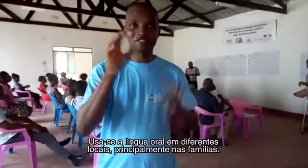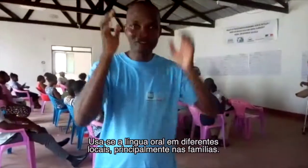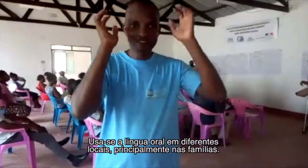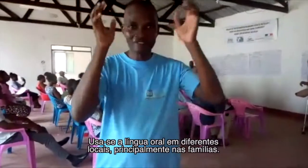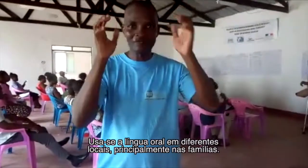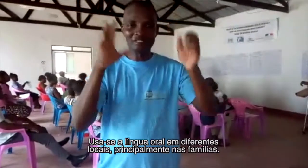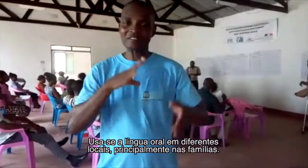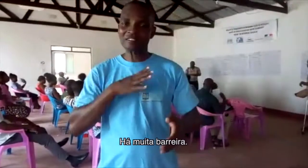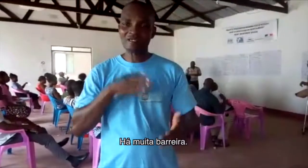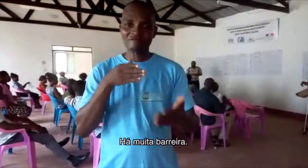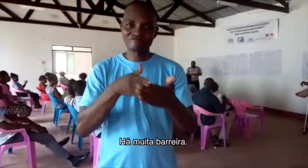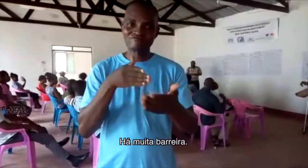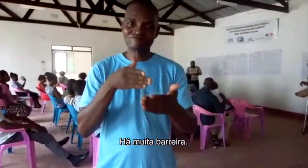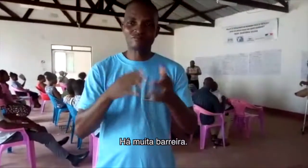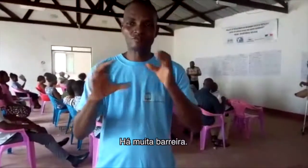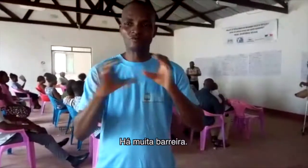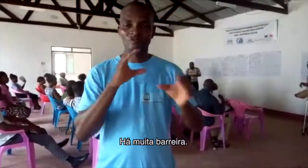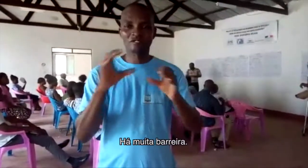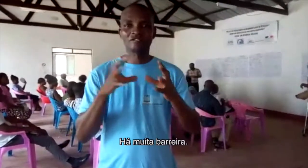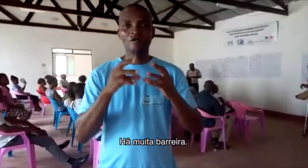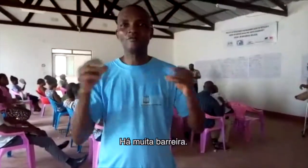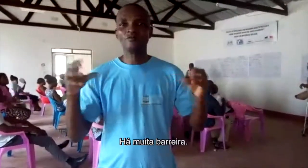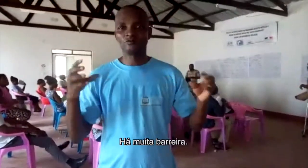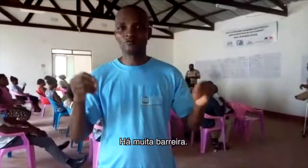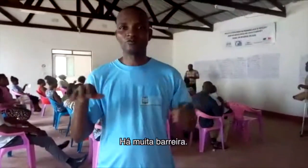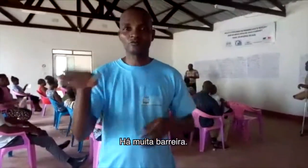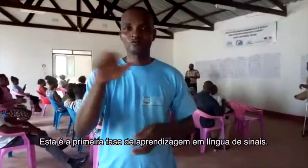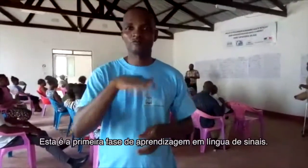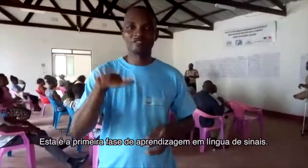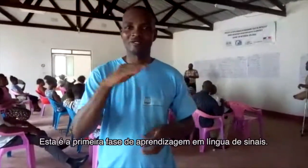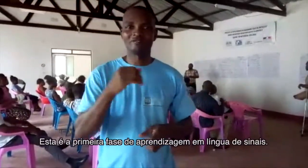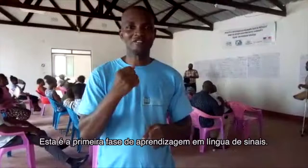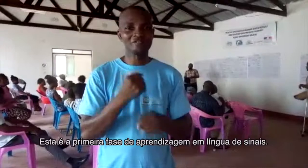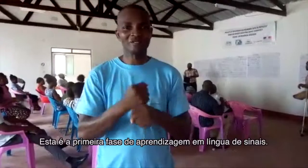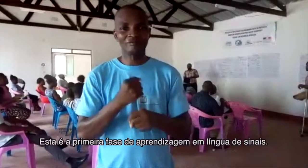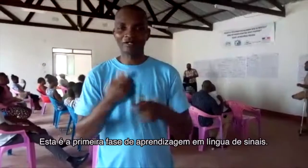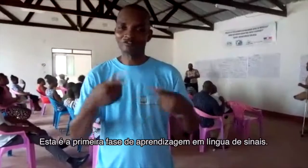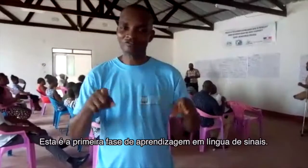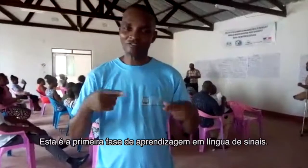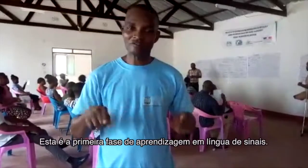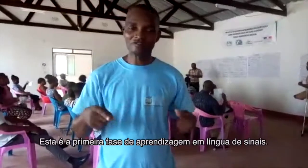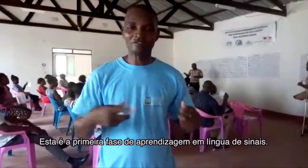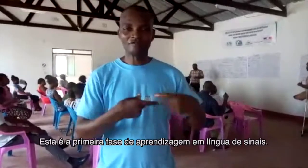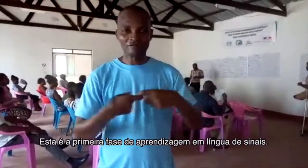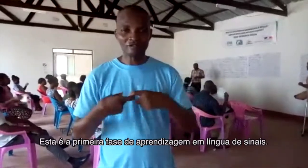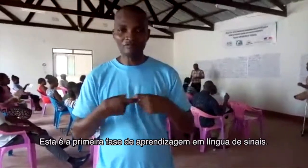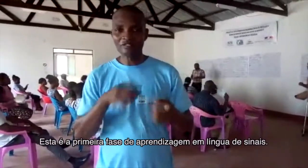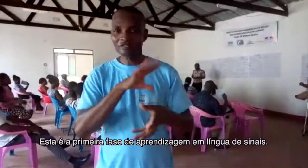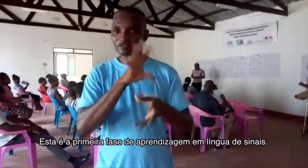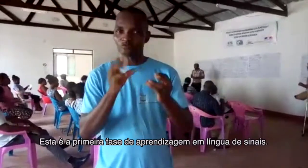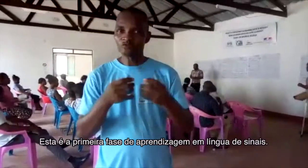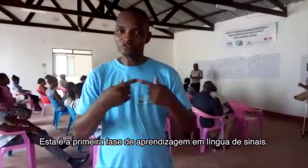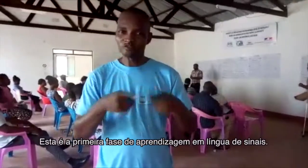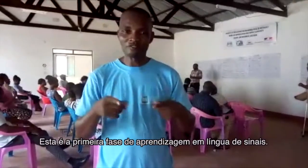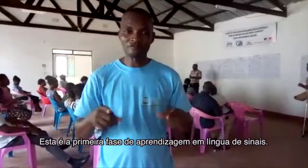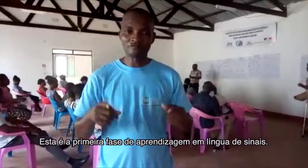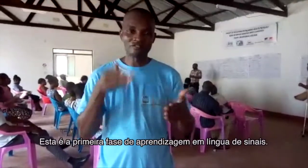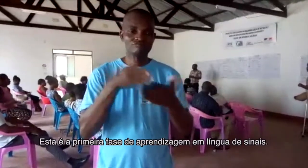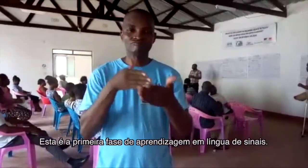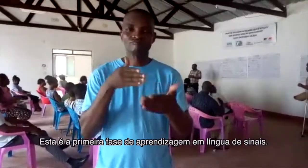famílias. Mas há muita barreira. Esta é a primeira fase de aprendizagem em língua de